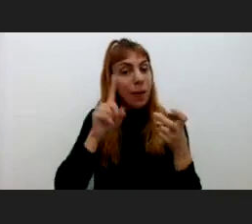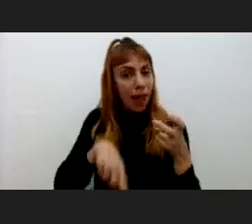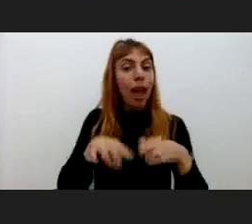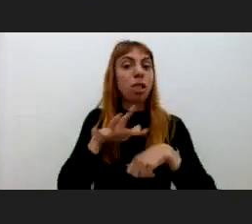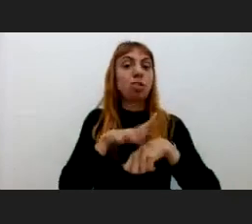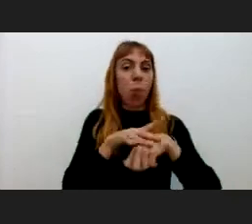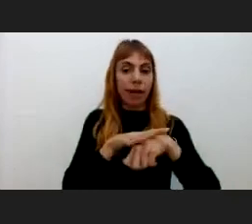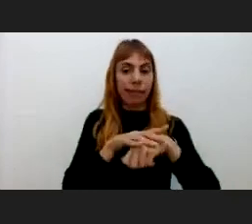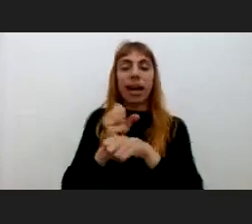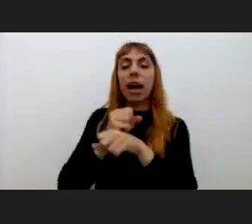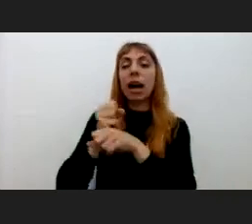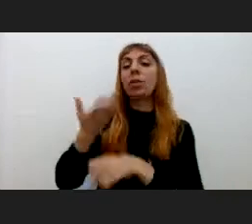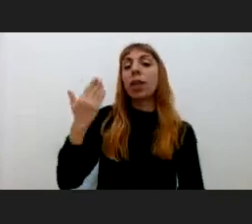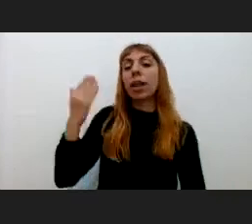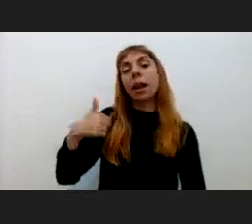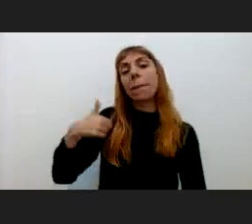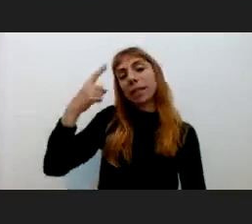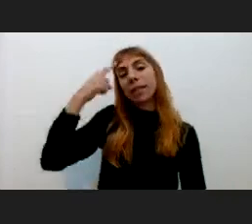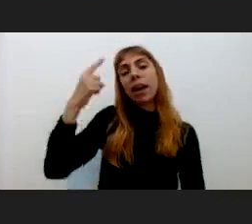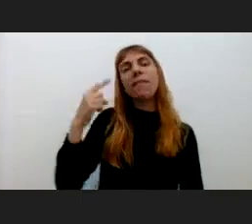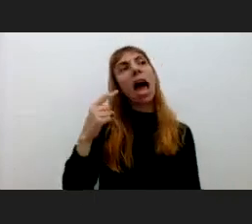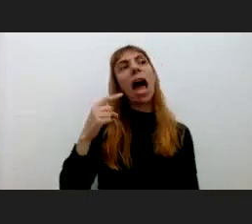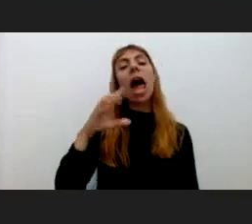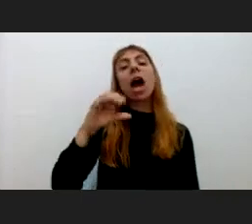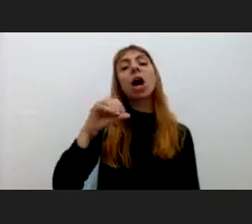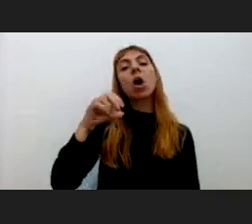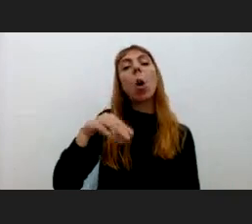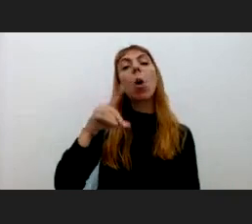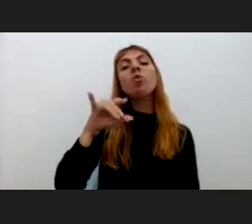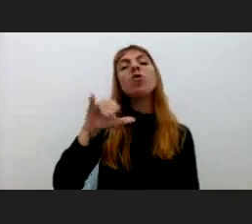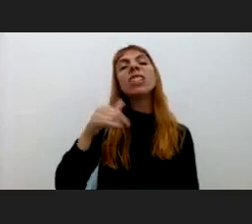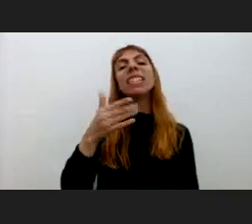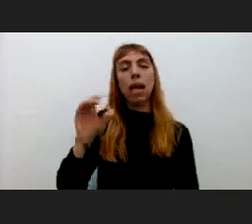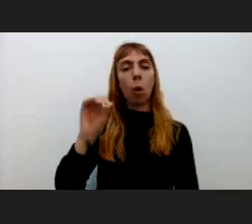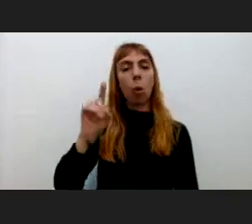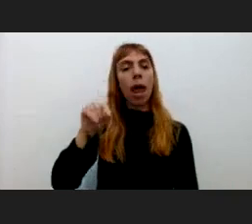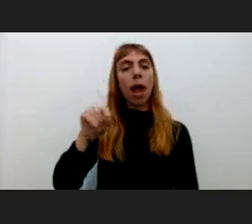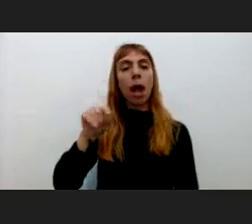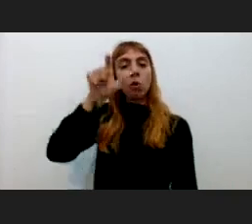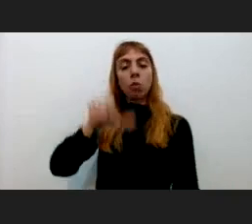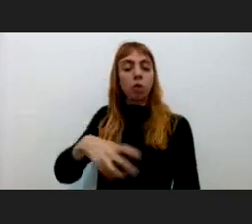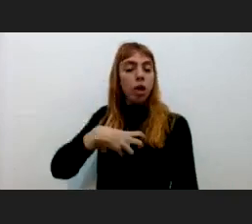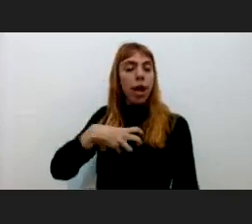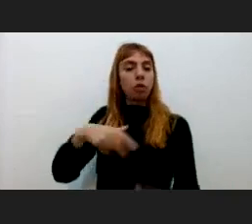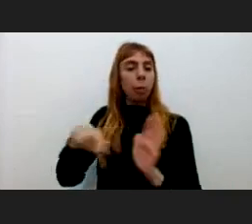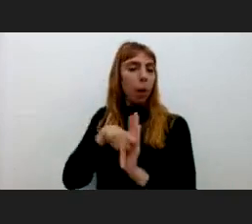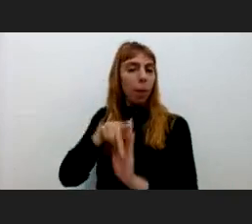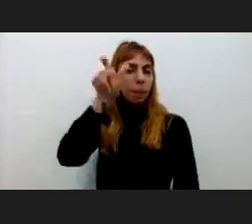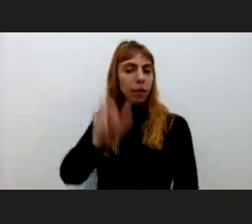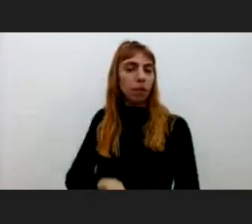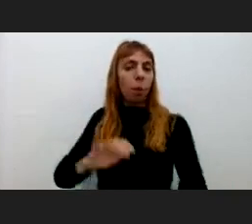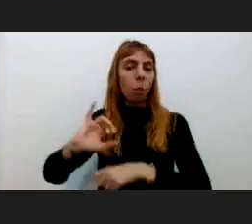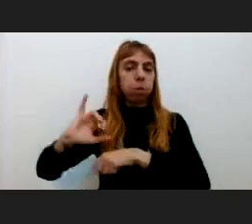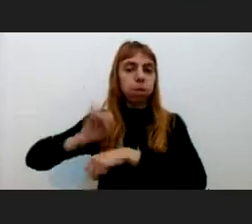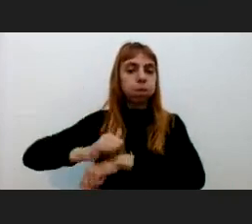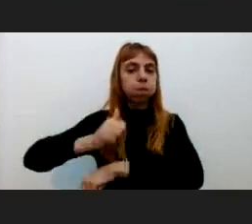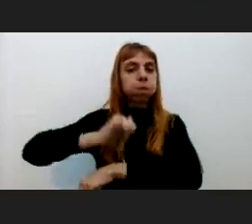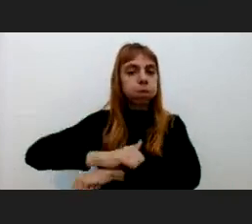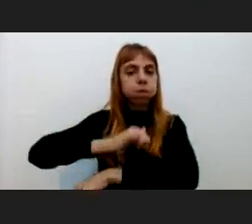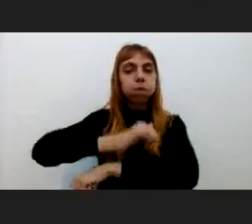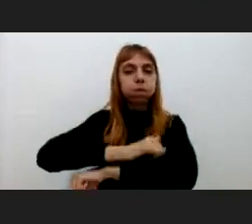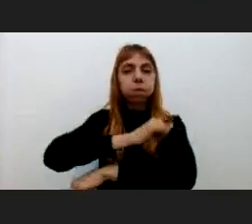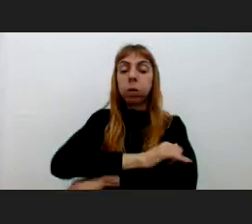é condição mais. A obesidade é uma doença que tem uma